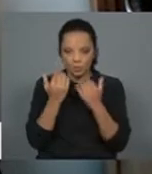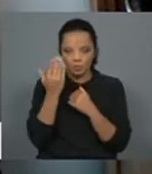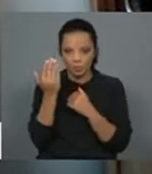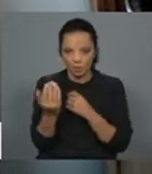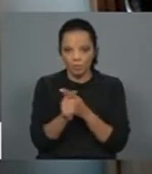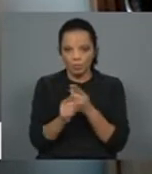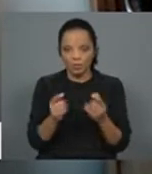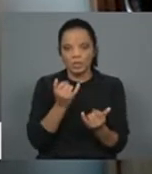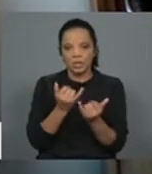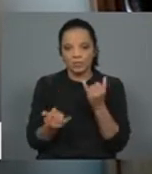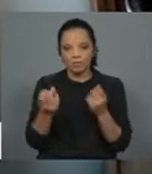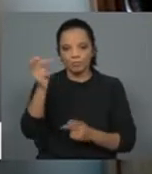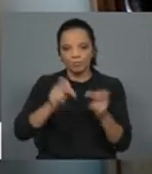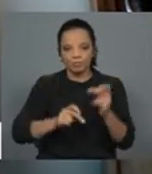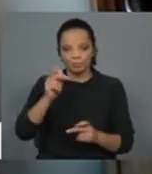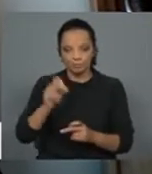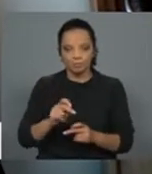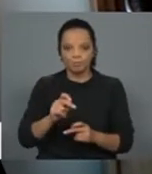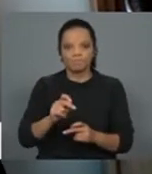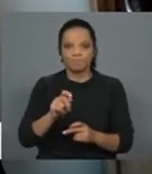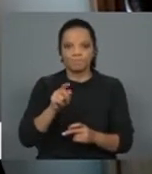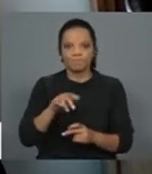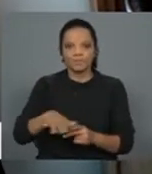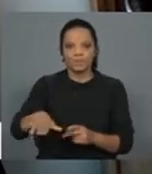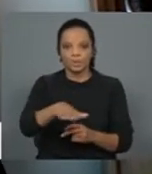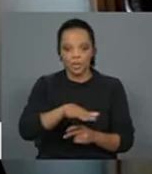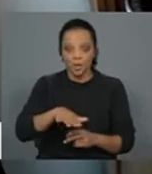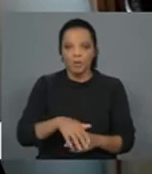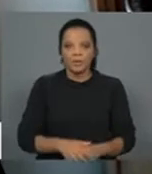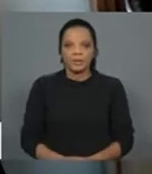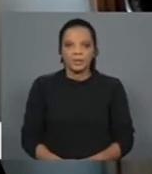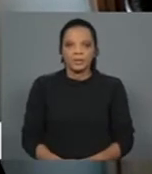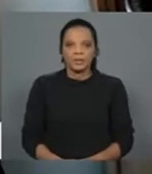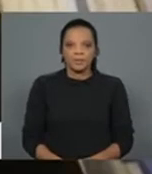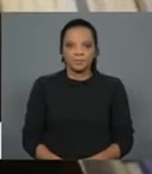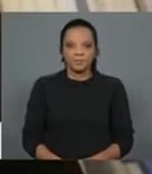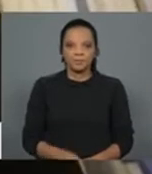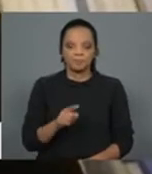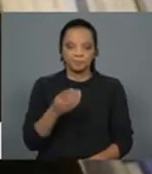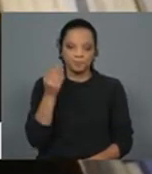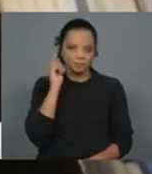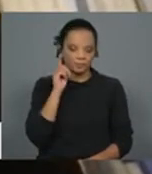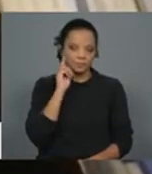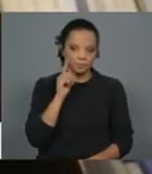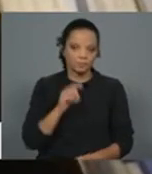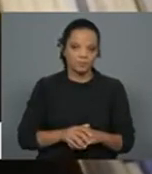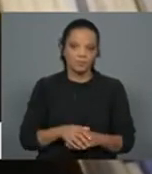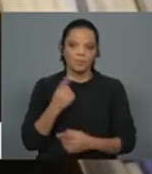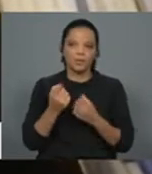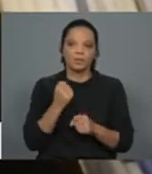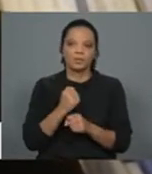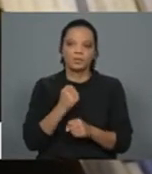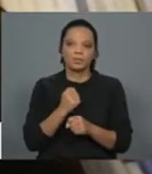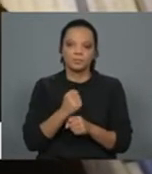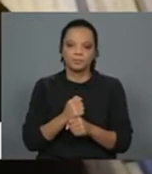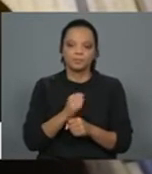saber que riscos é que podem atingir aquela região. Portanto, isso é muito importante. Temos feito algum trabalho não só